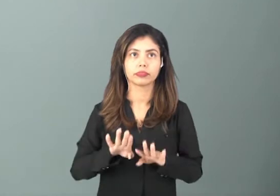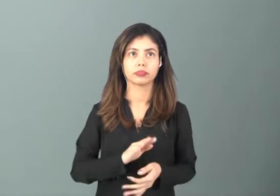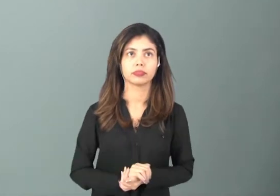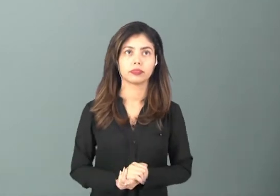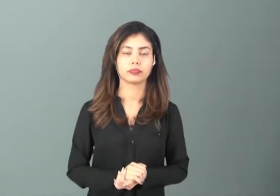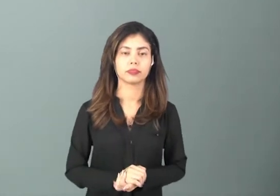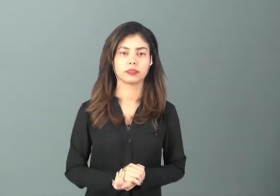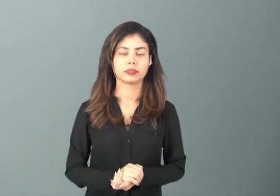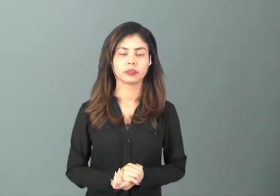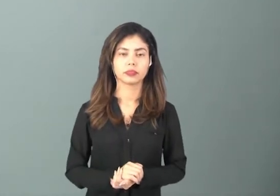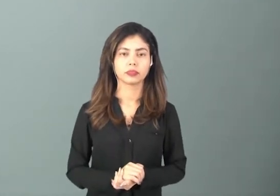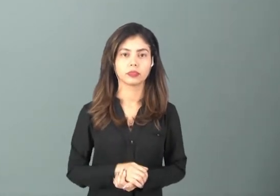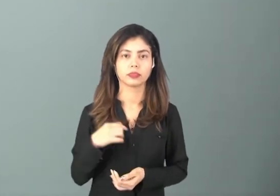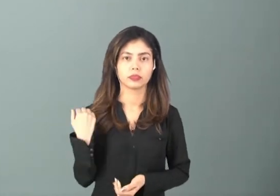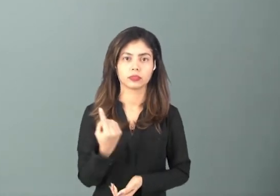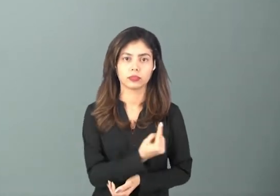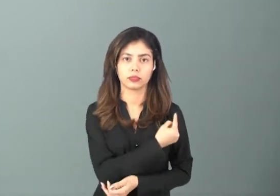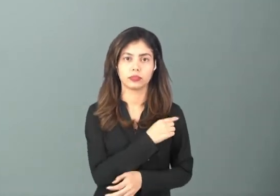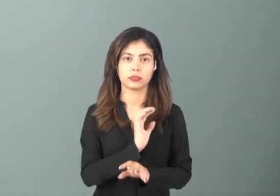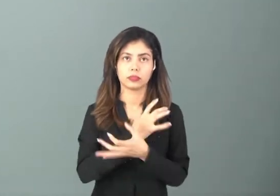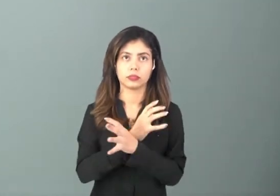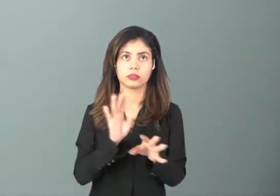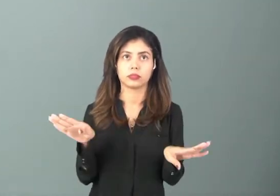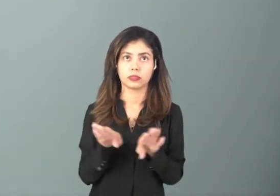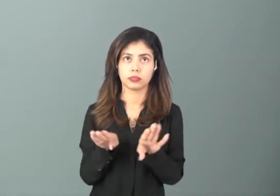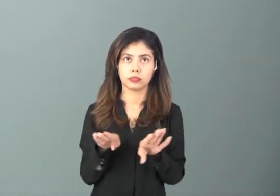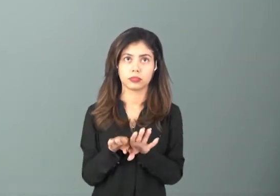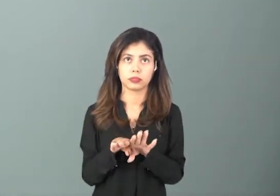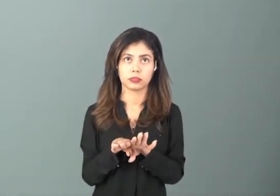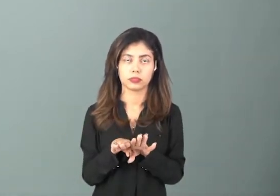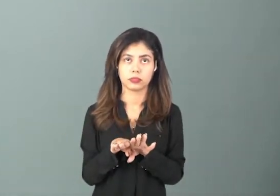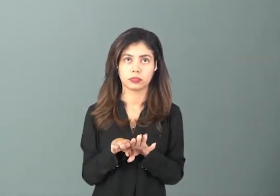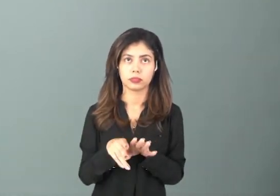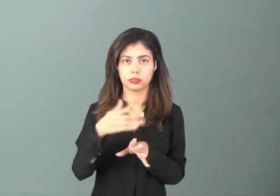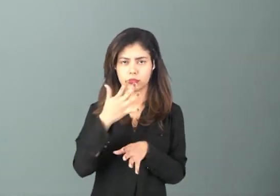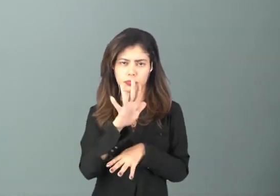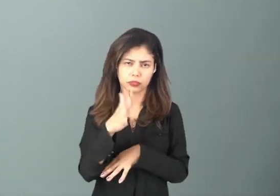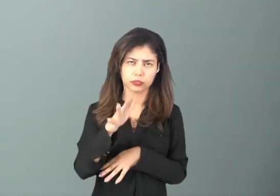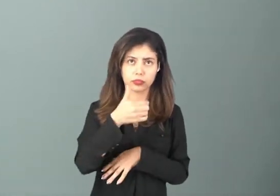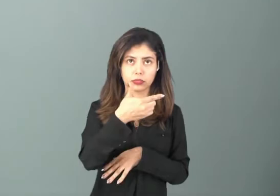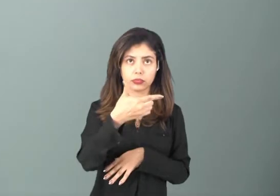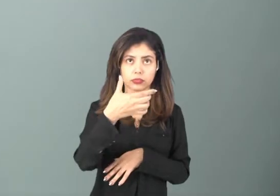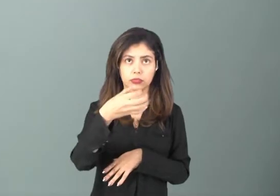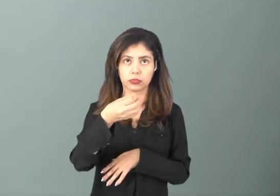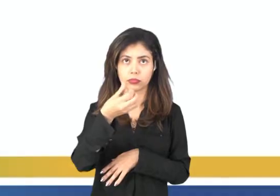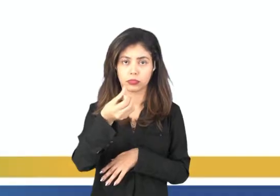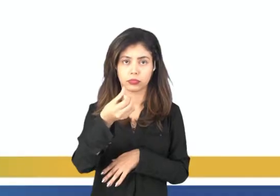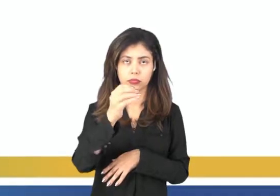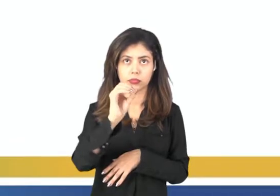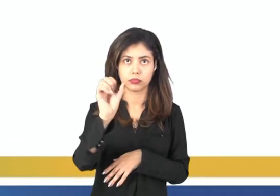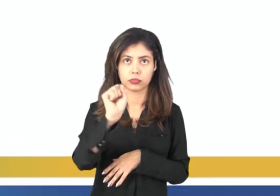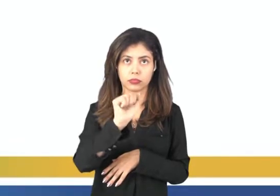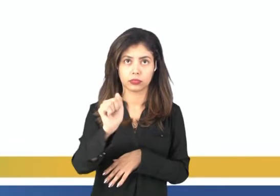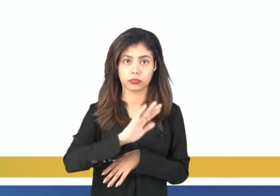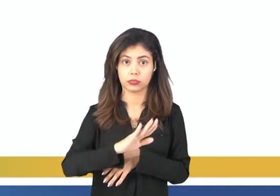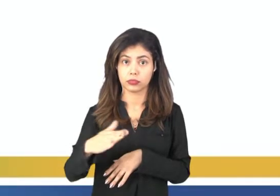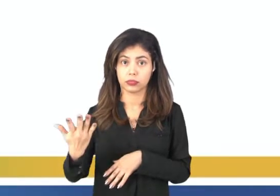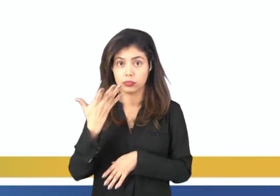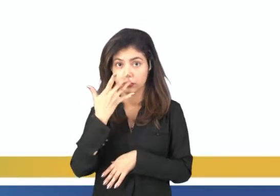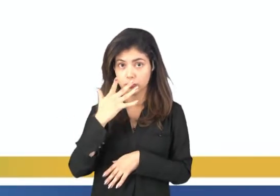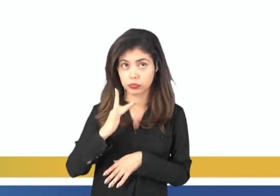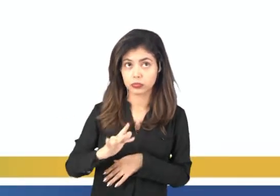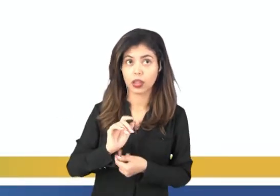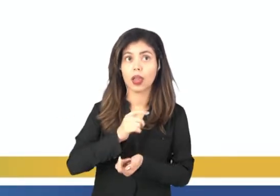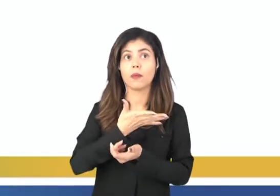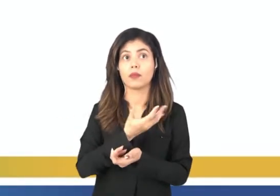o e os nossos e o nosso esqueleto é formado aí por aproximadamente 206 ossos só que durante a